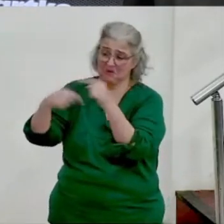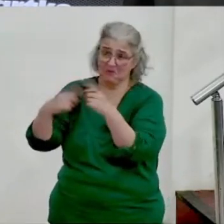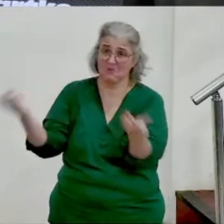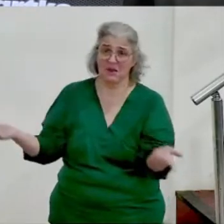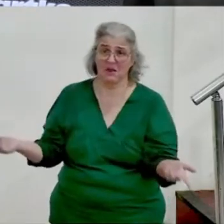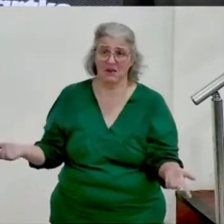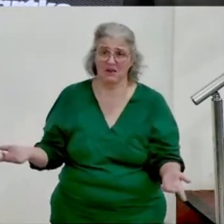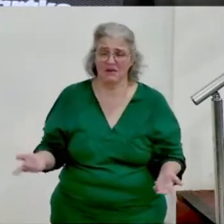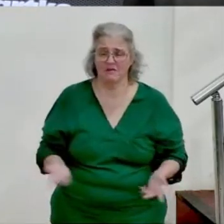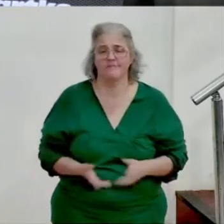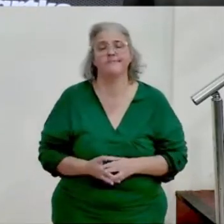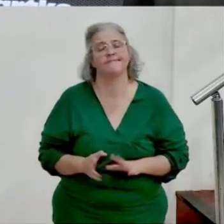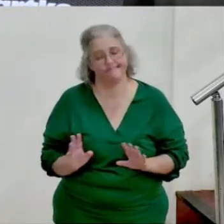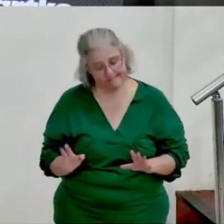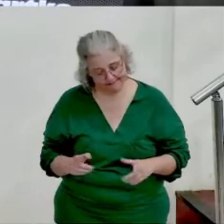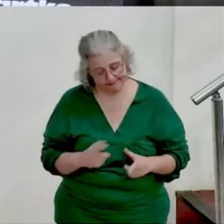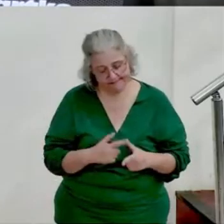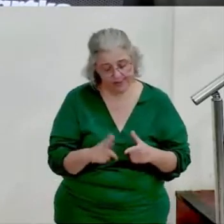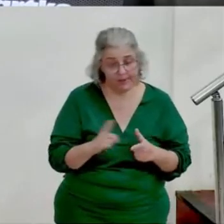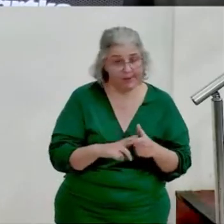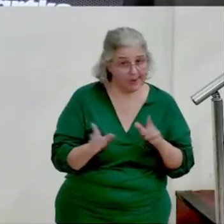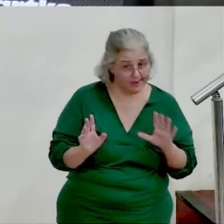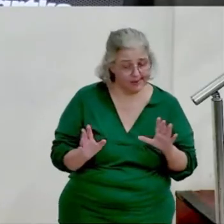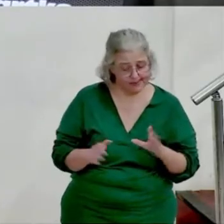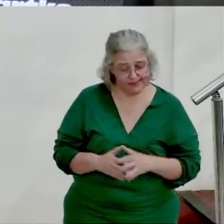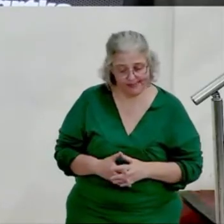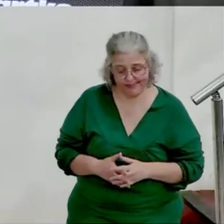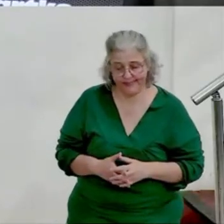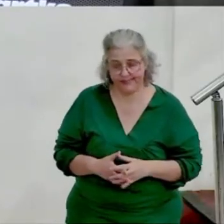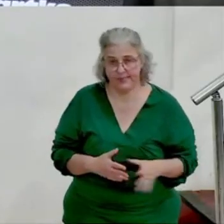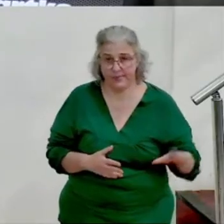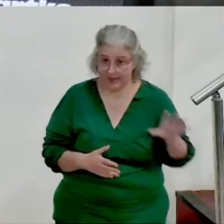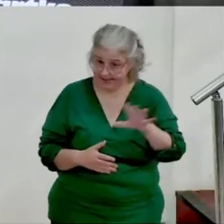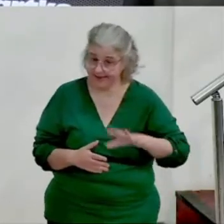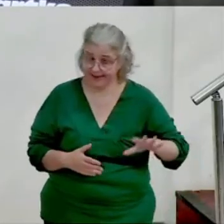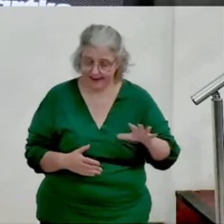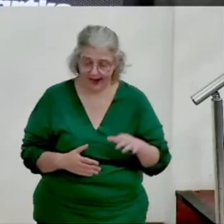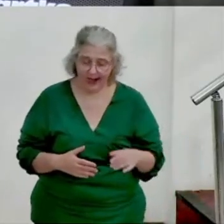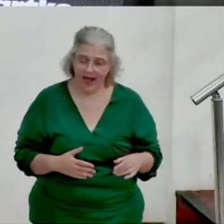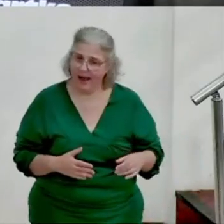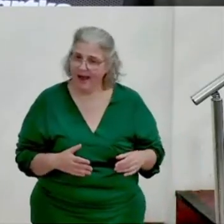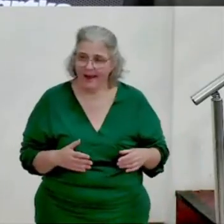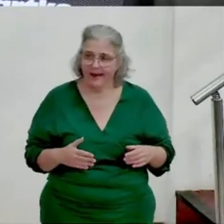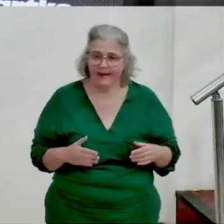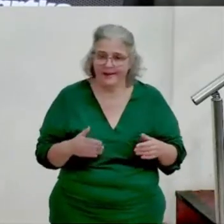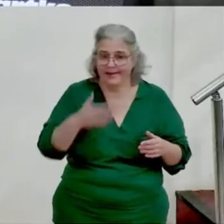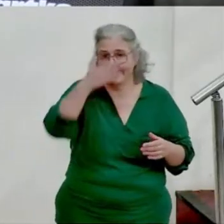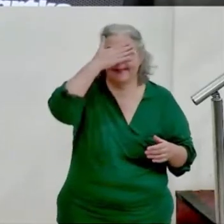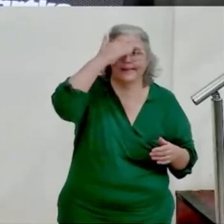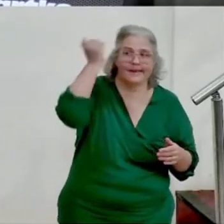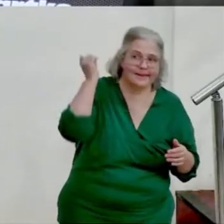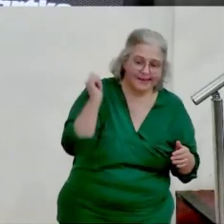O problema dessas pessoas é não somente ignorar a Escritura Sagrada,